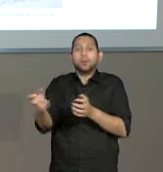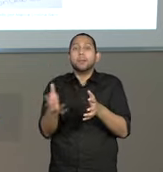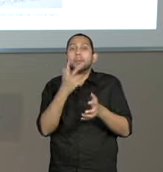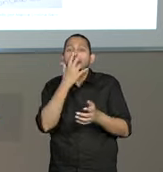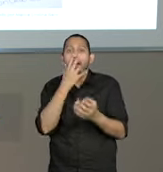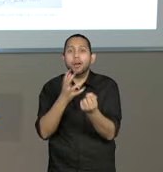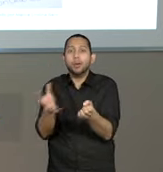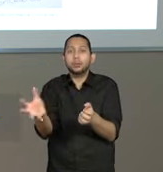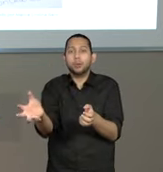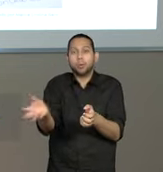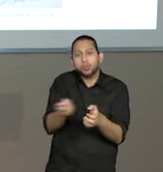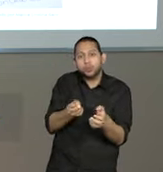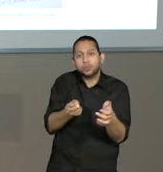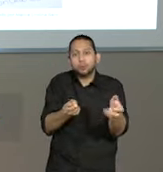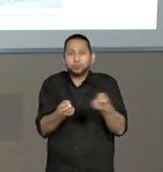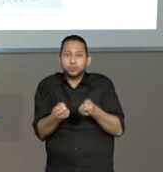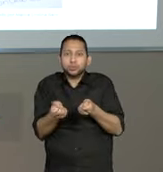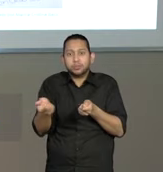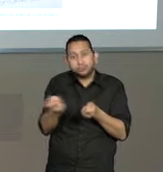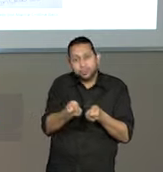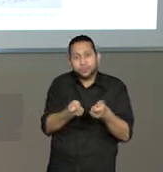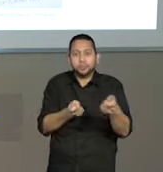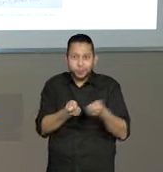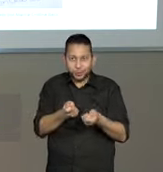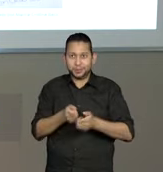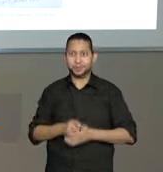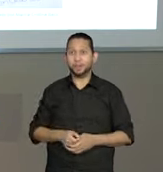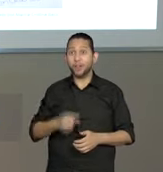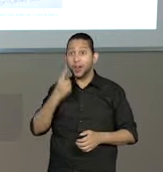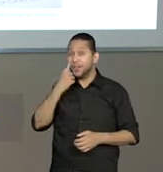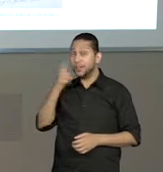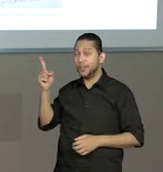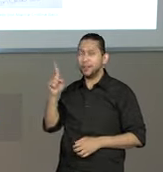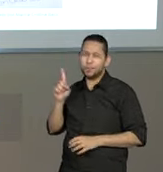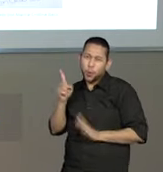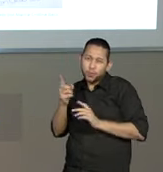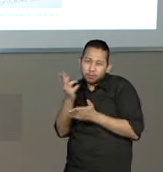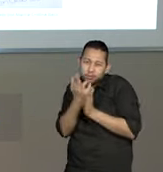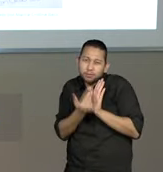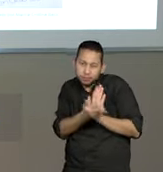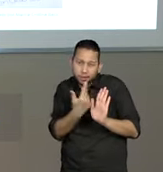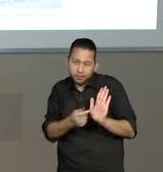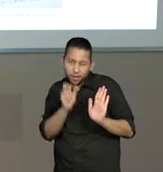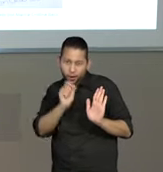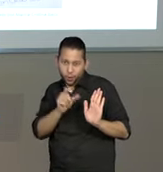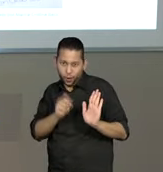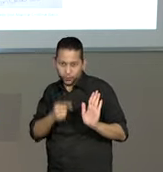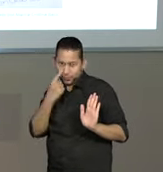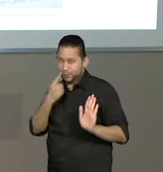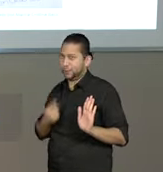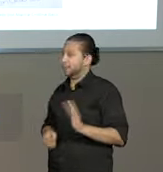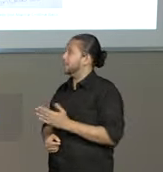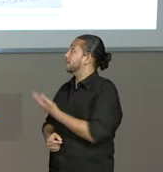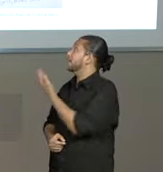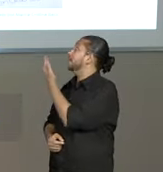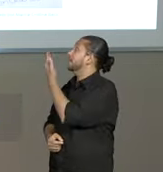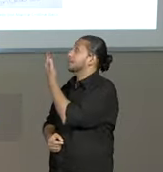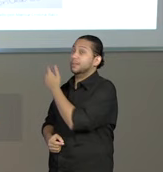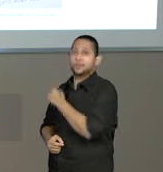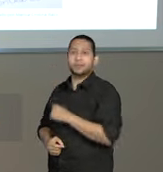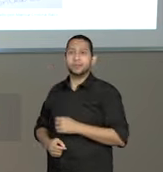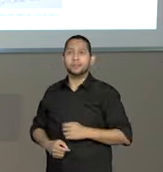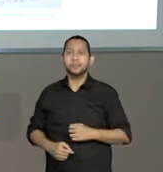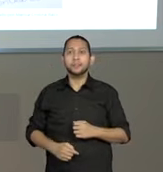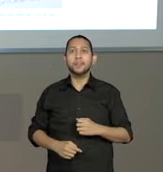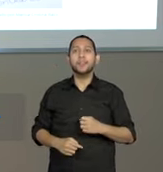coisa. Tá vendo essa partezinha em azul aqui, ó? Pus uma partezinha azul na